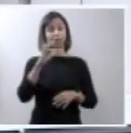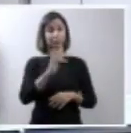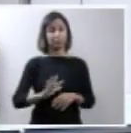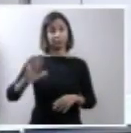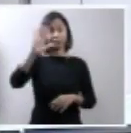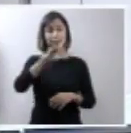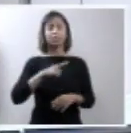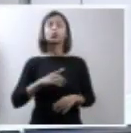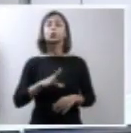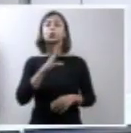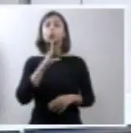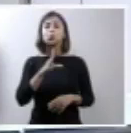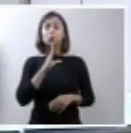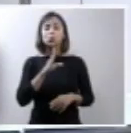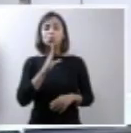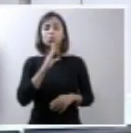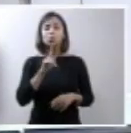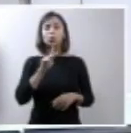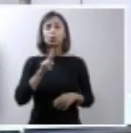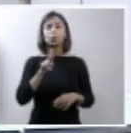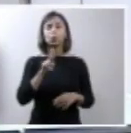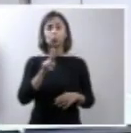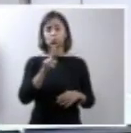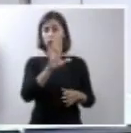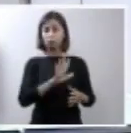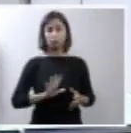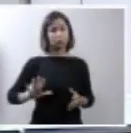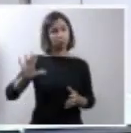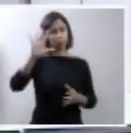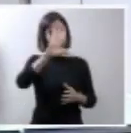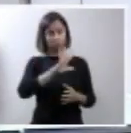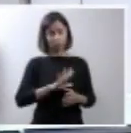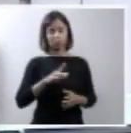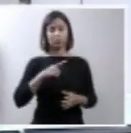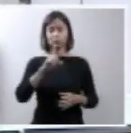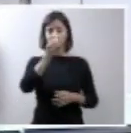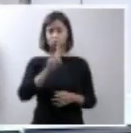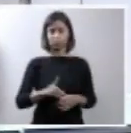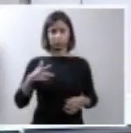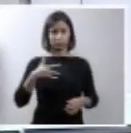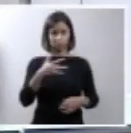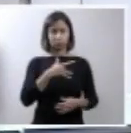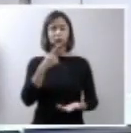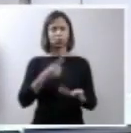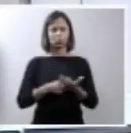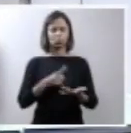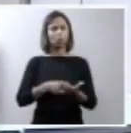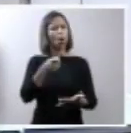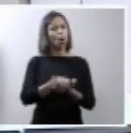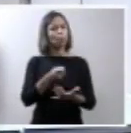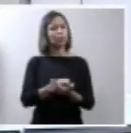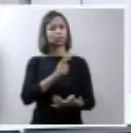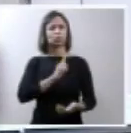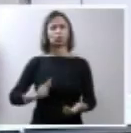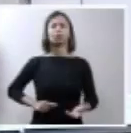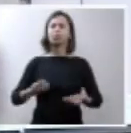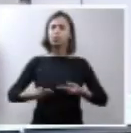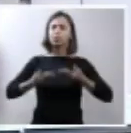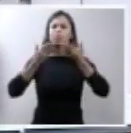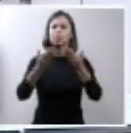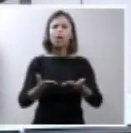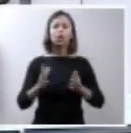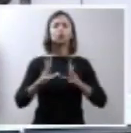federal de 1988 reconheceu a universalidade do direito à saúde e o dever do Estado de oferecer